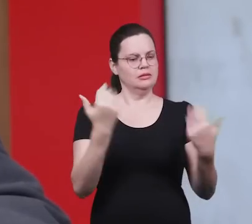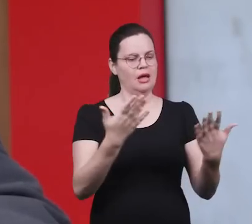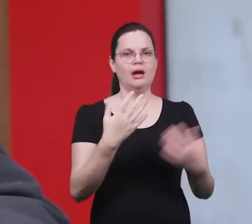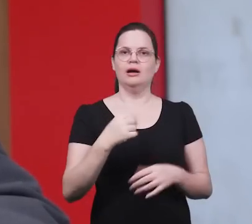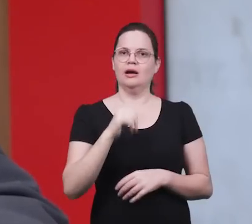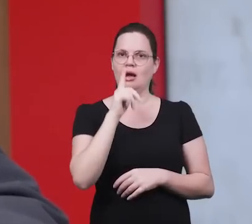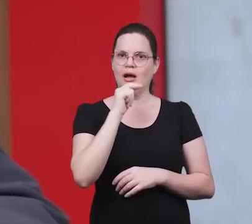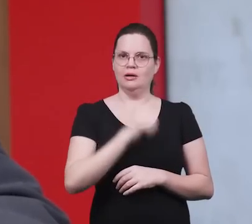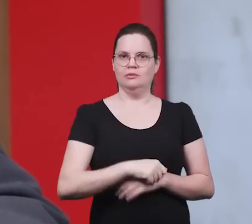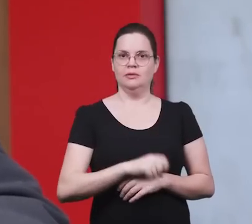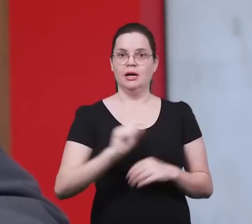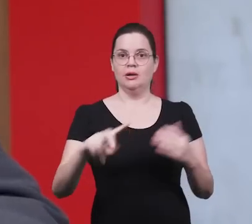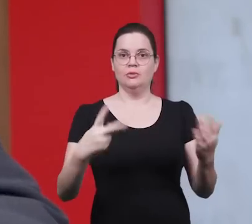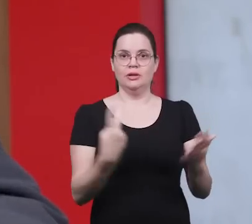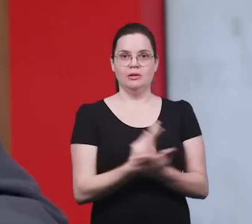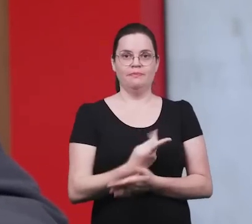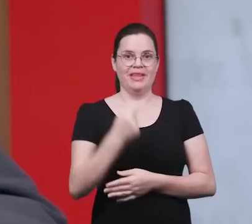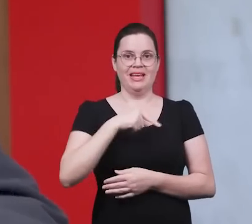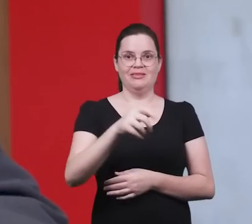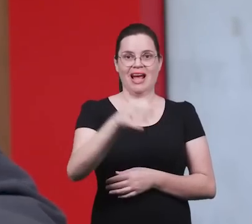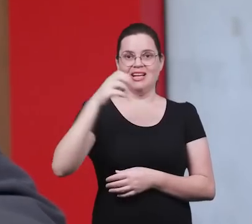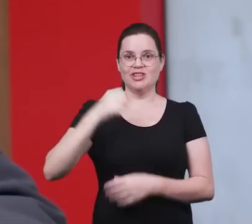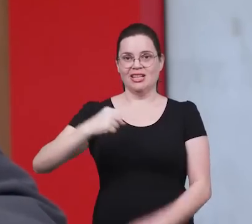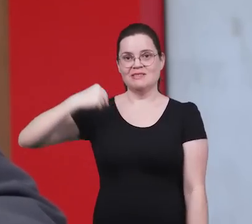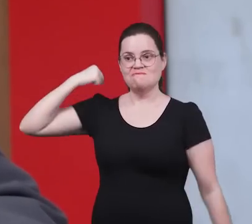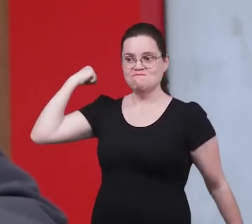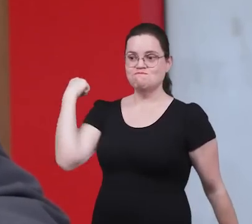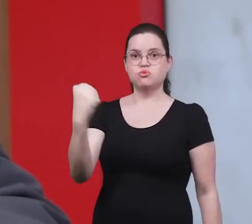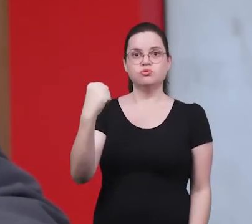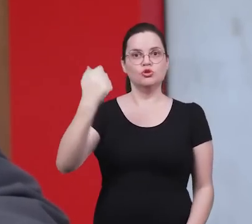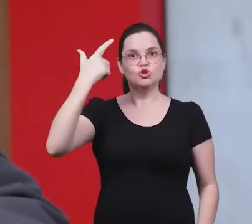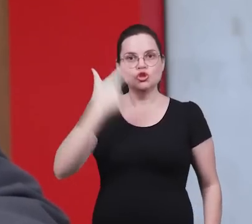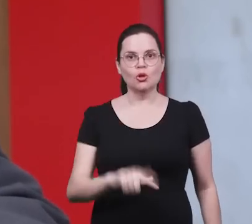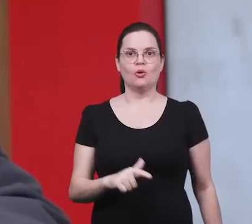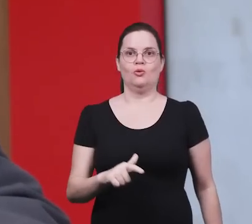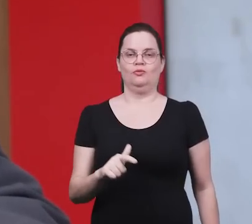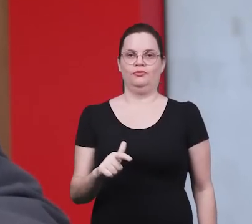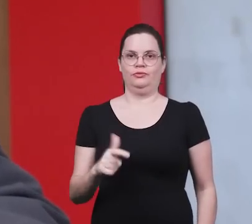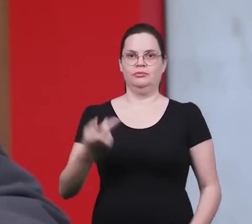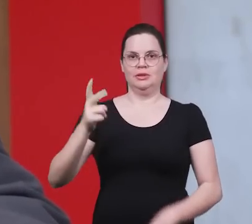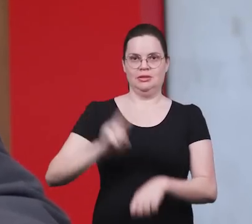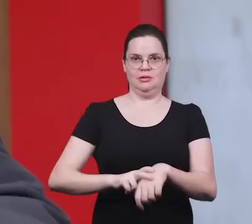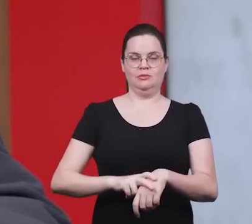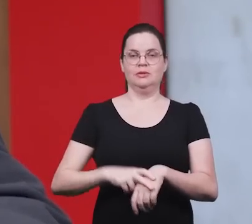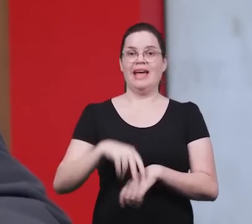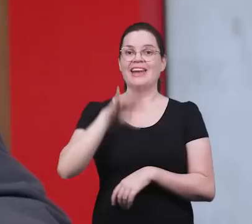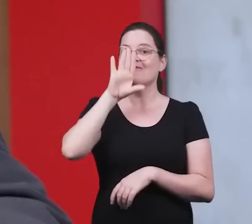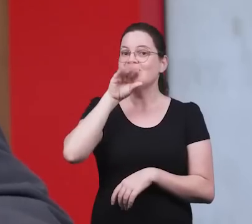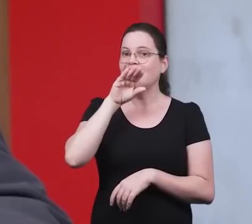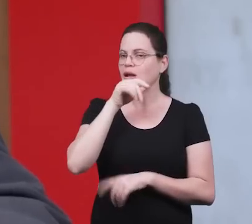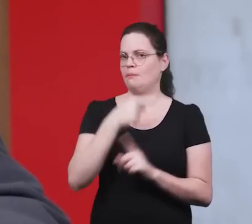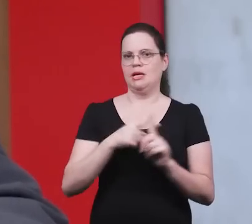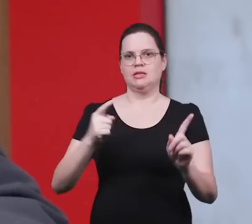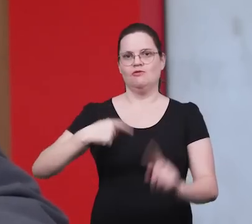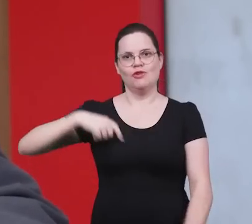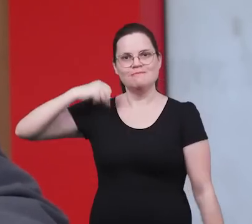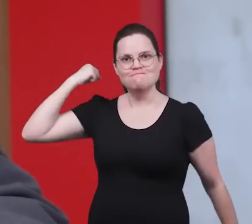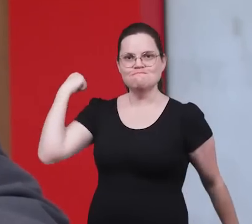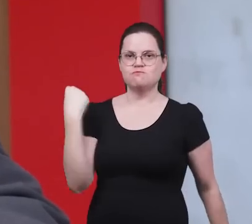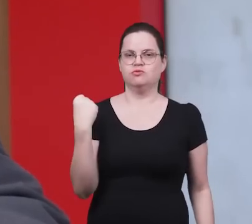irritado, tão irado, que ele pega o cajado e fere a rocha pela segunda vez. E esse ato